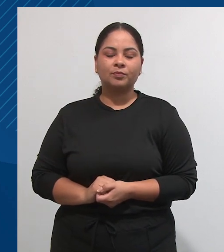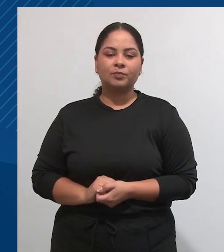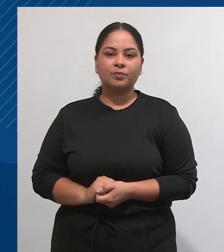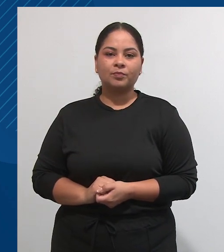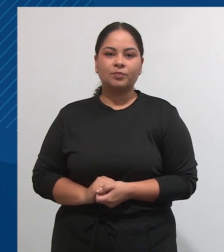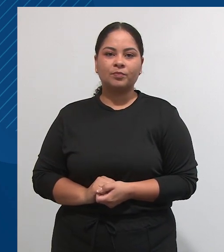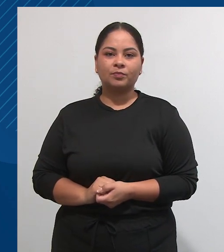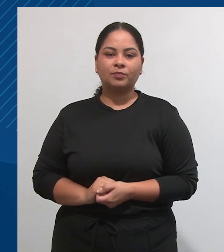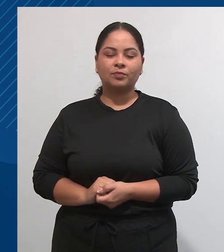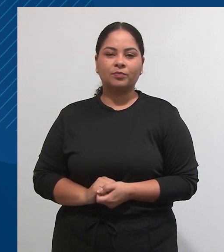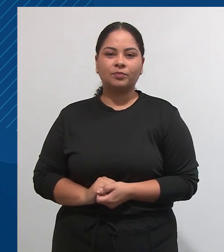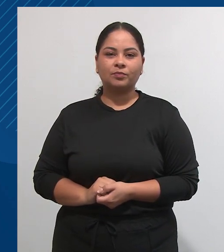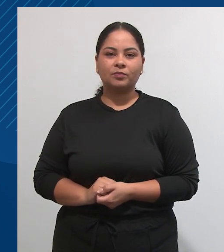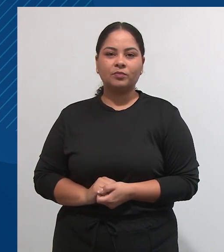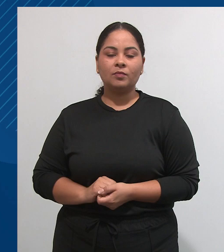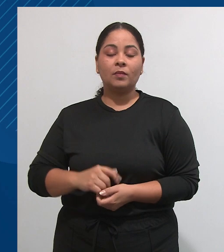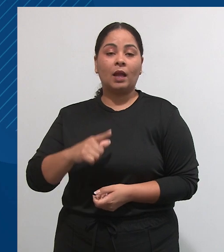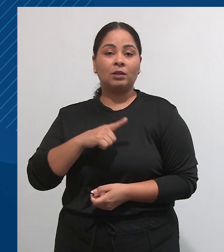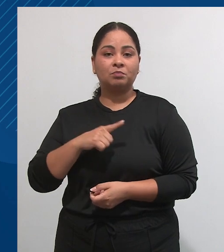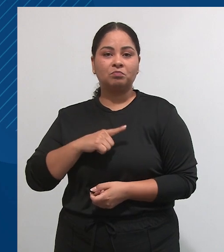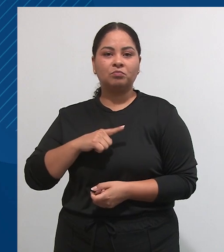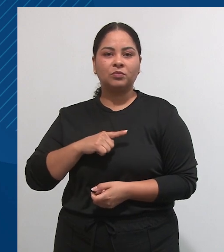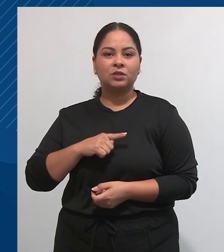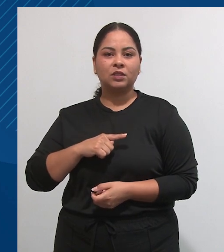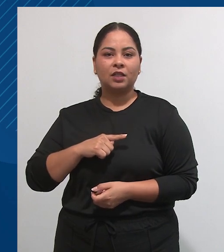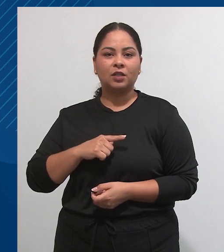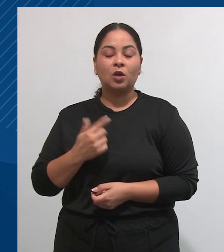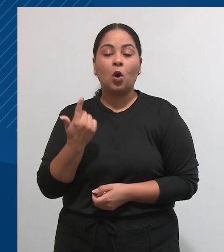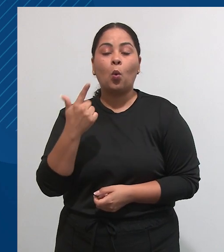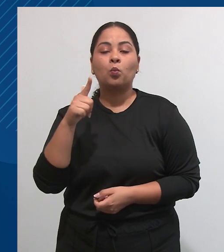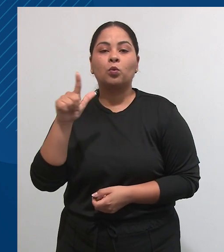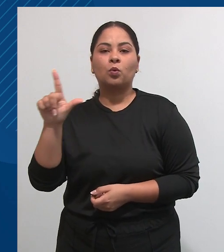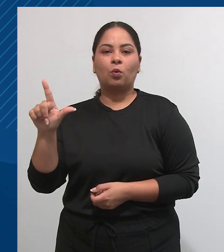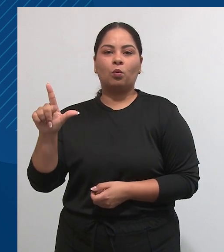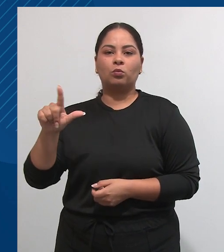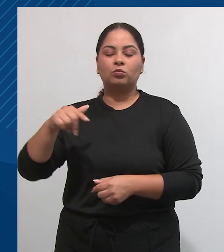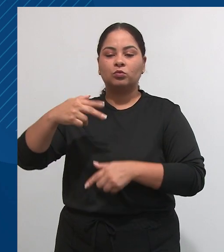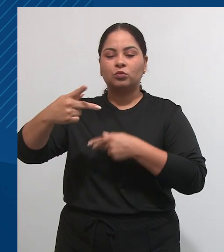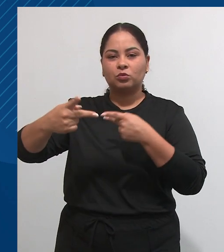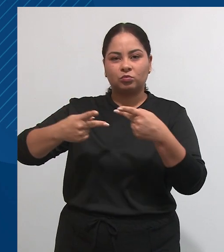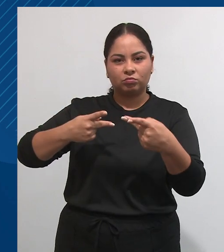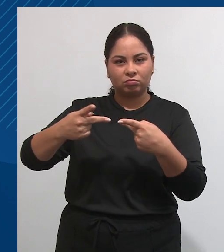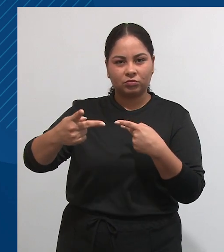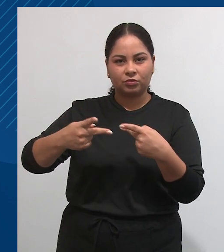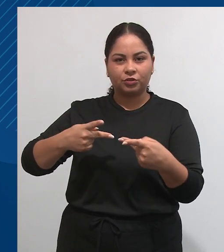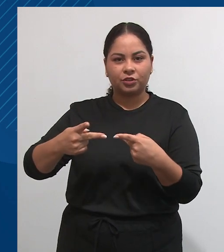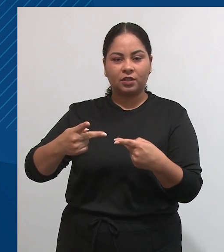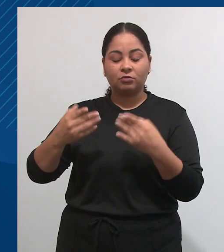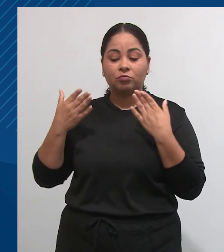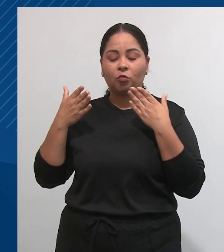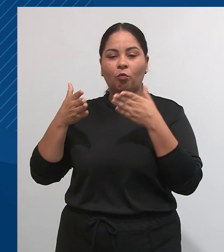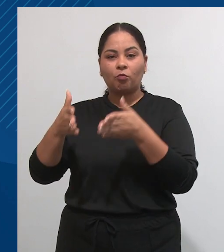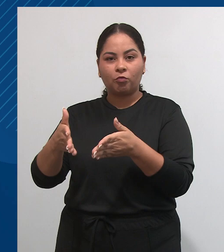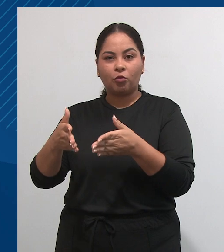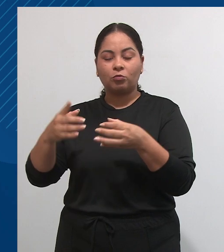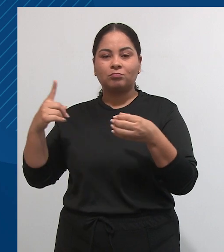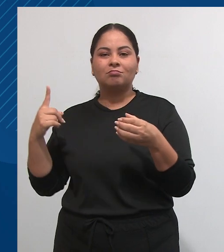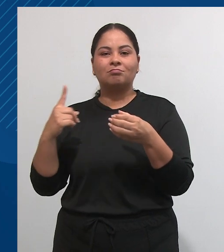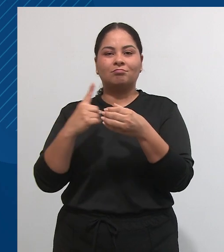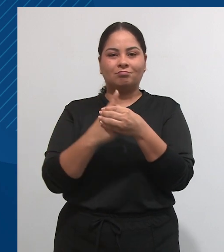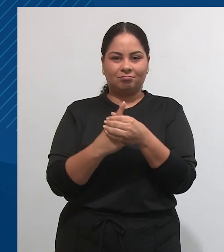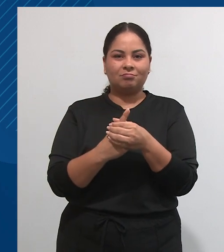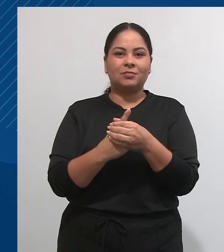ter vários outros projetos, né, mais para frente, voltado para a integração